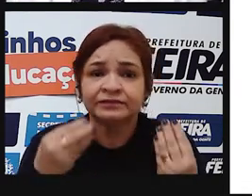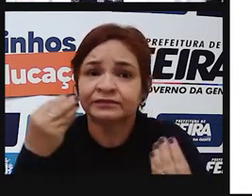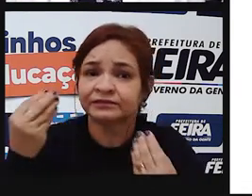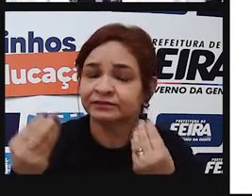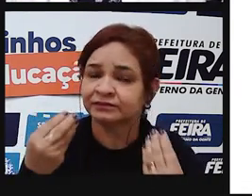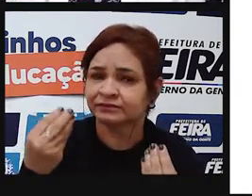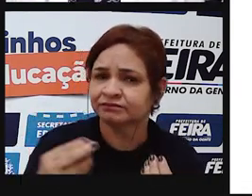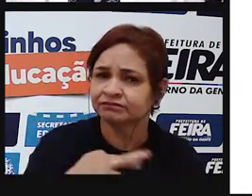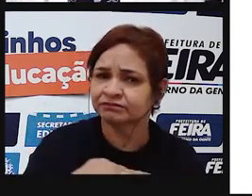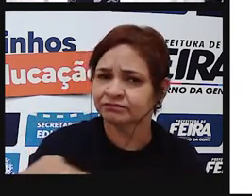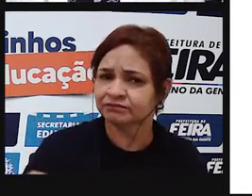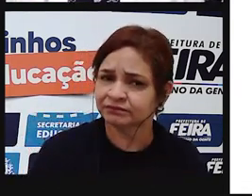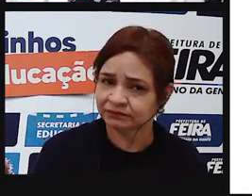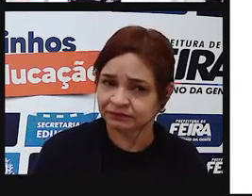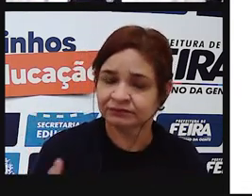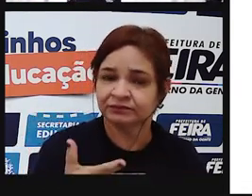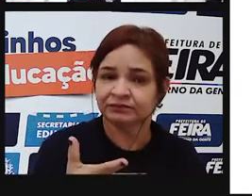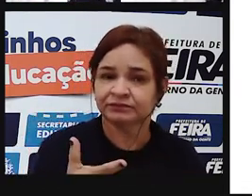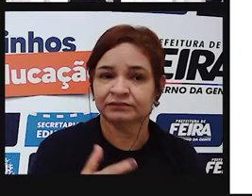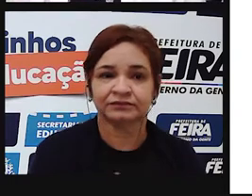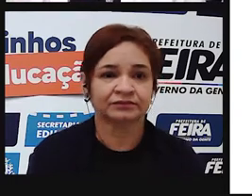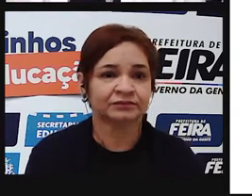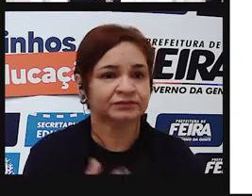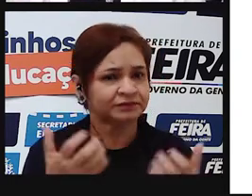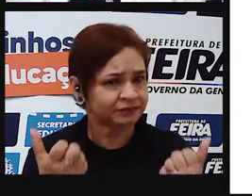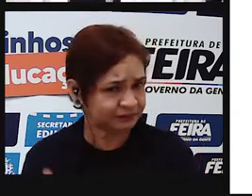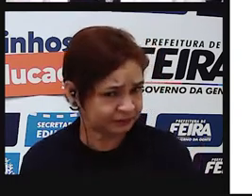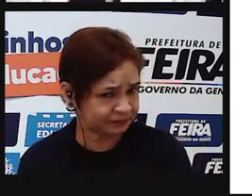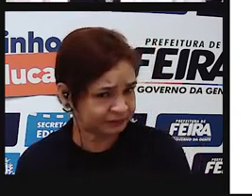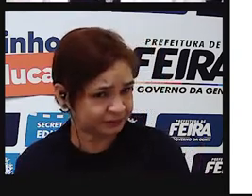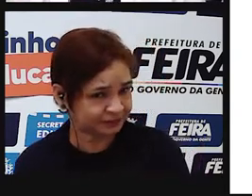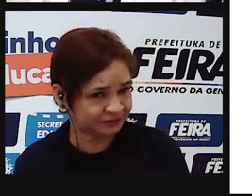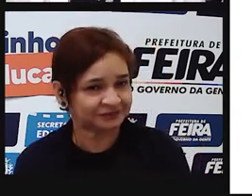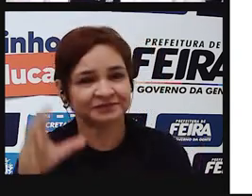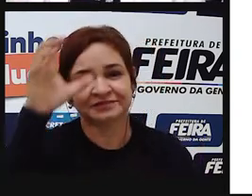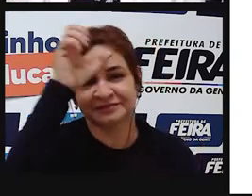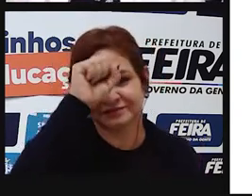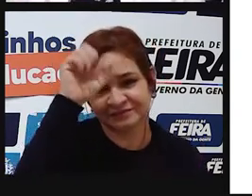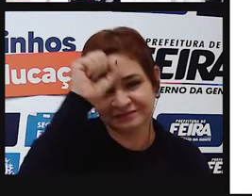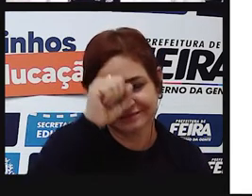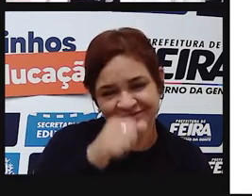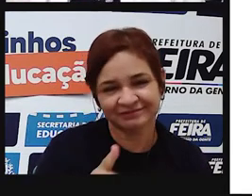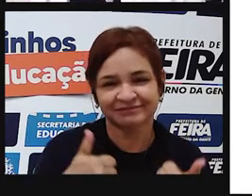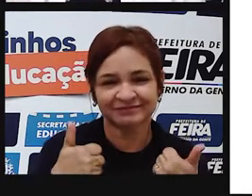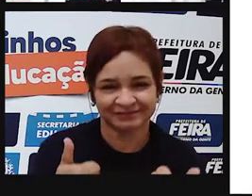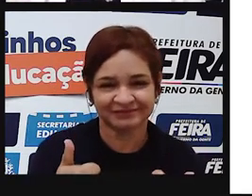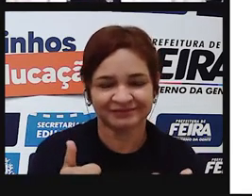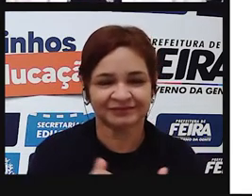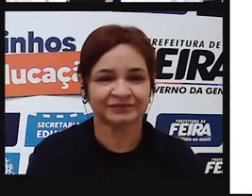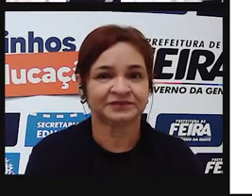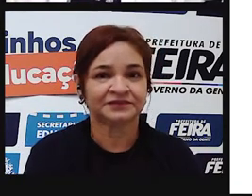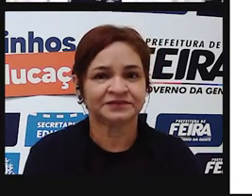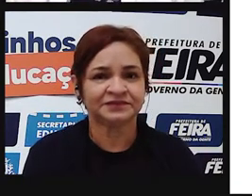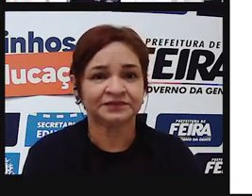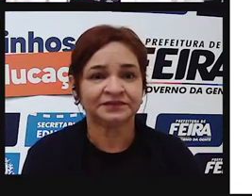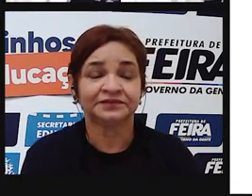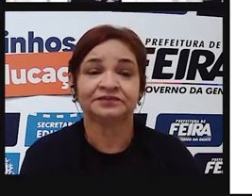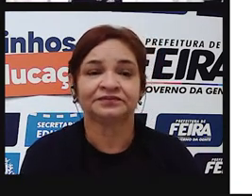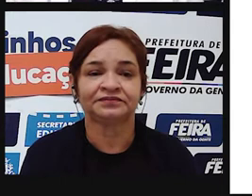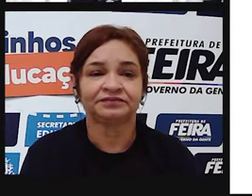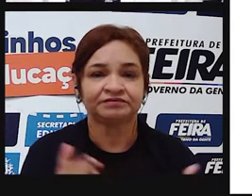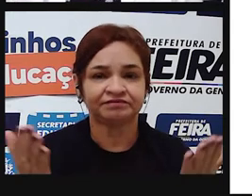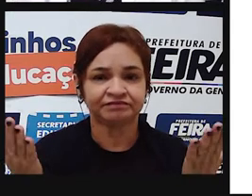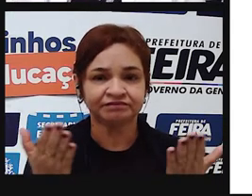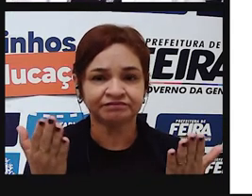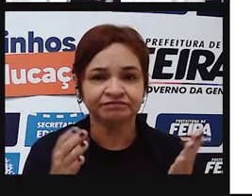nossa República surgiu. Vamos lá conversar um pouco nessa aula? A gente vai conversar nessa